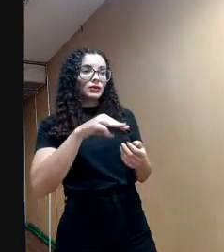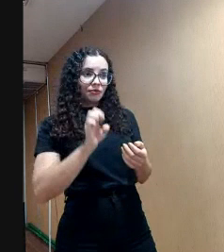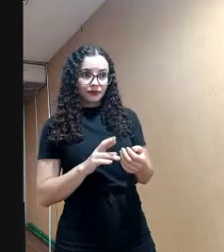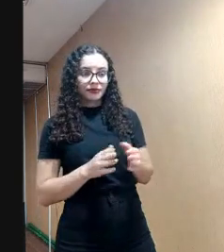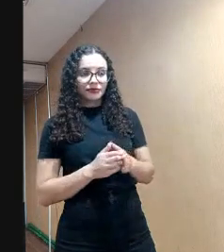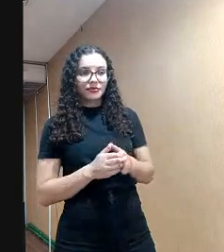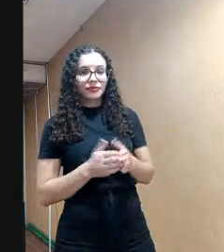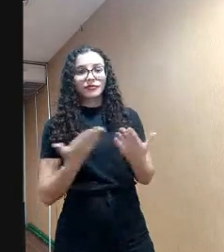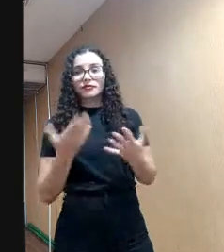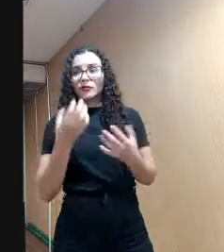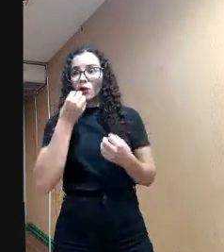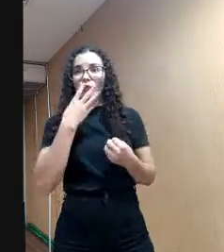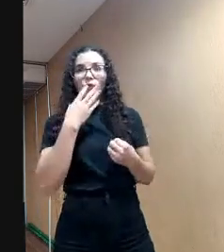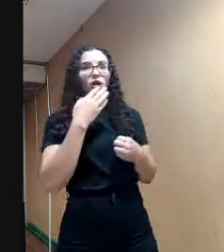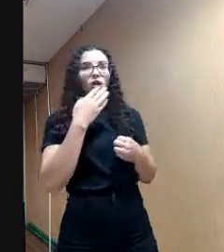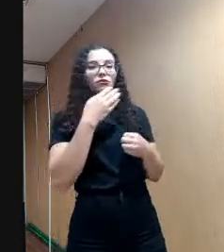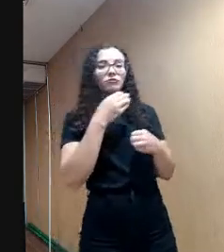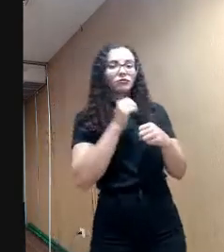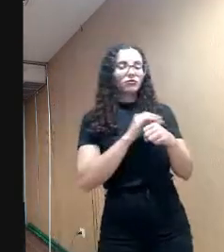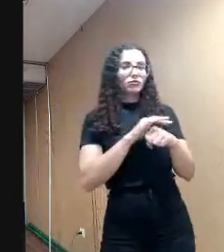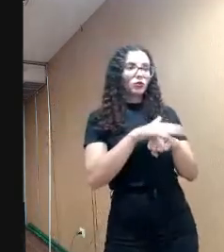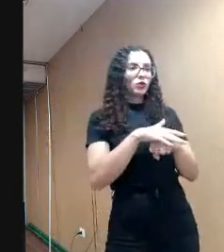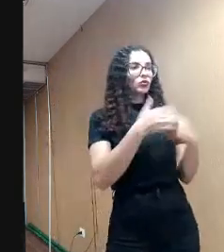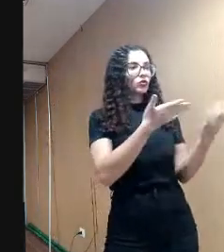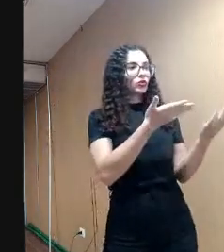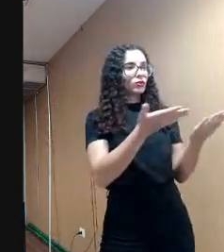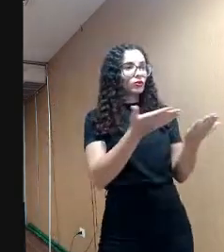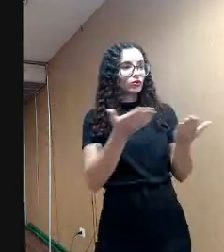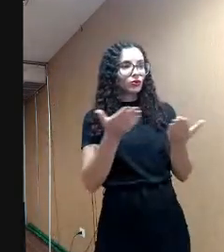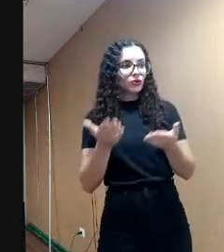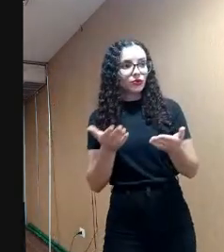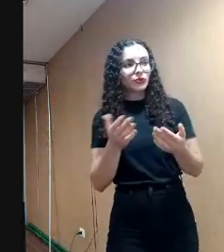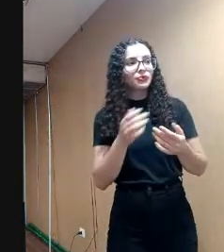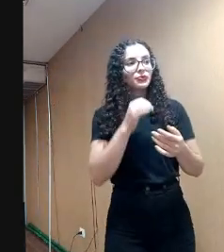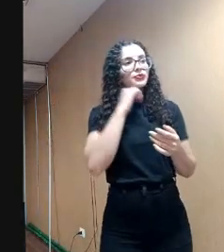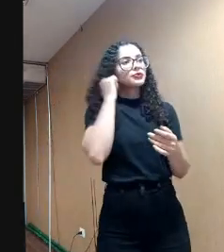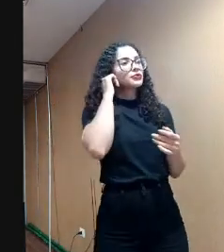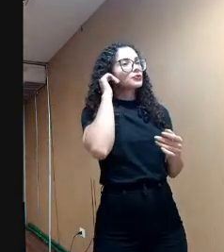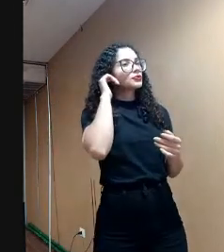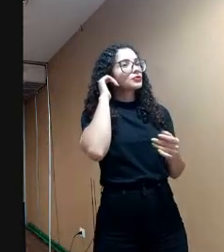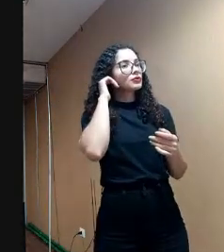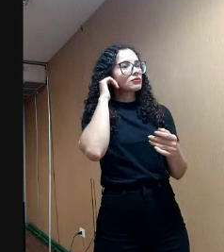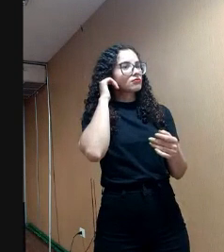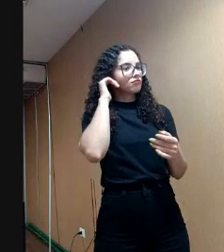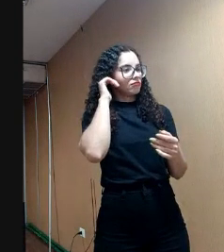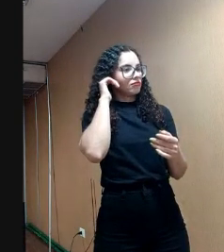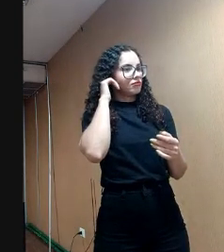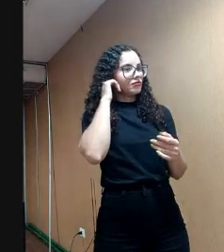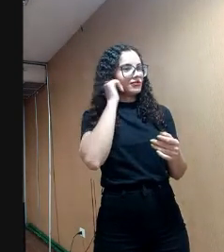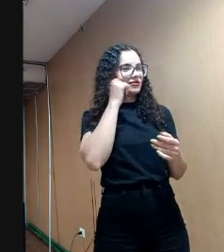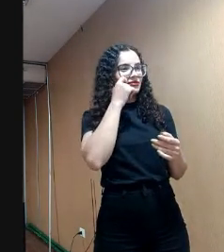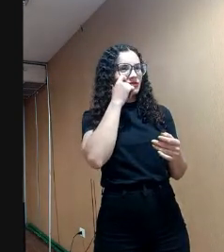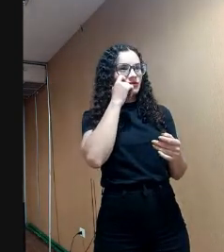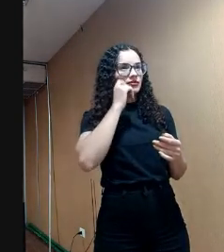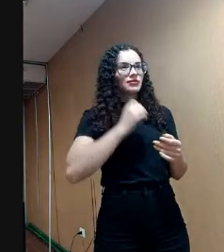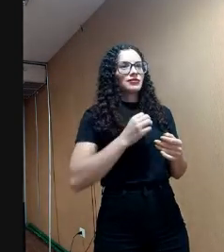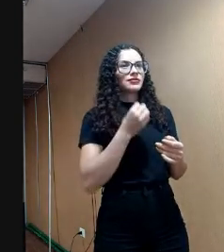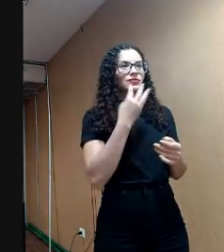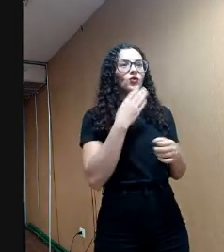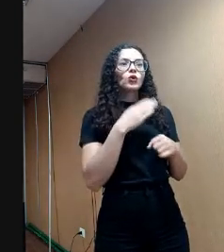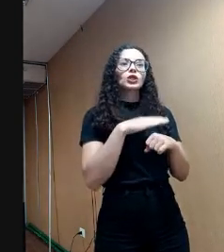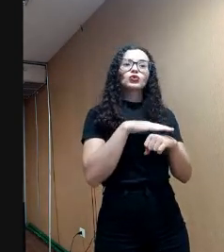Boa noite a todas, a todos e a todos. Boa noite.